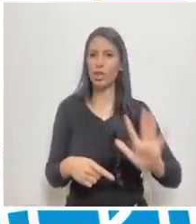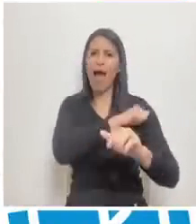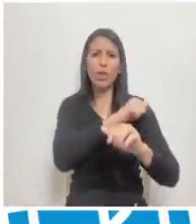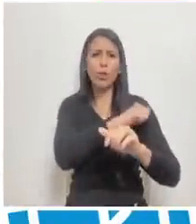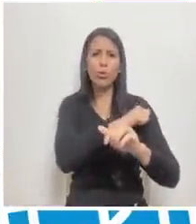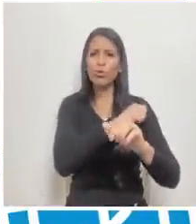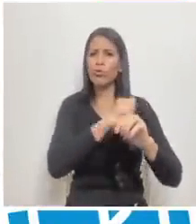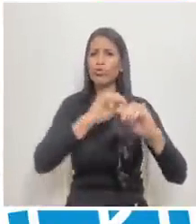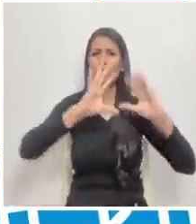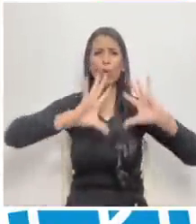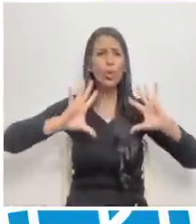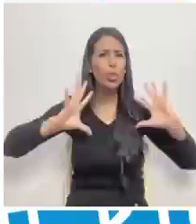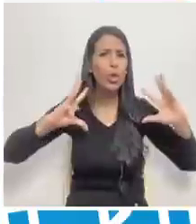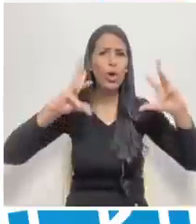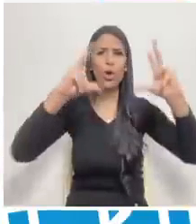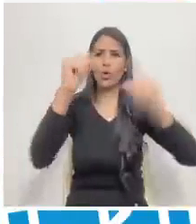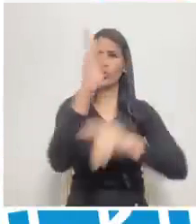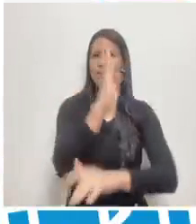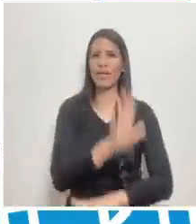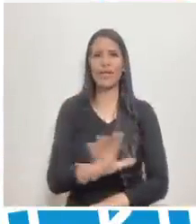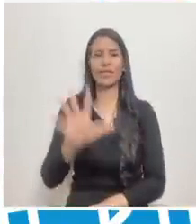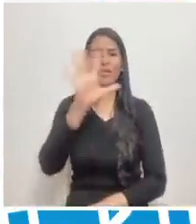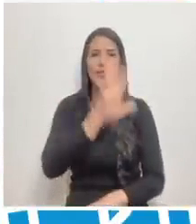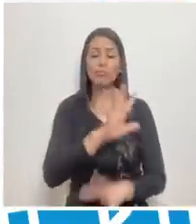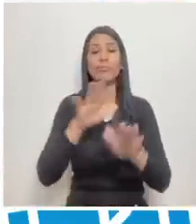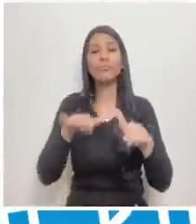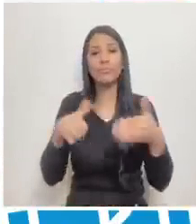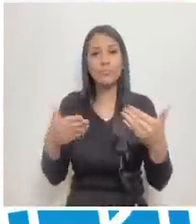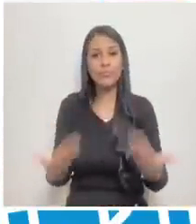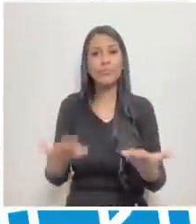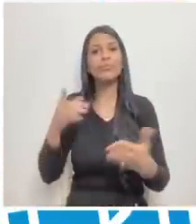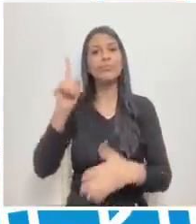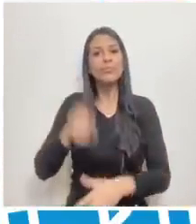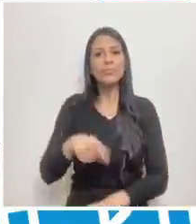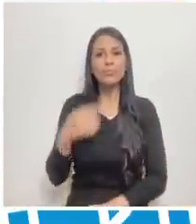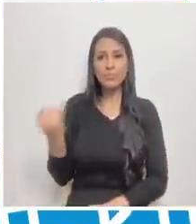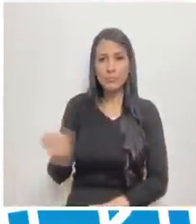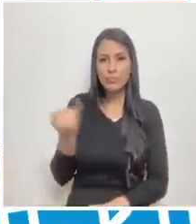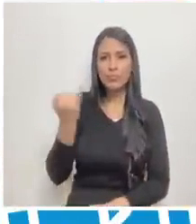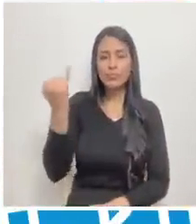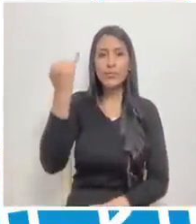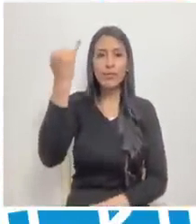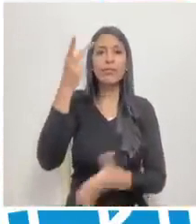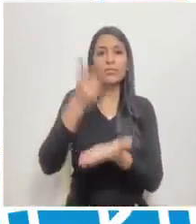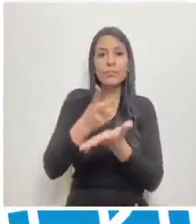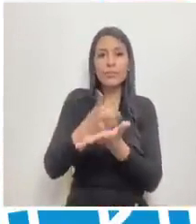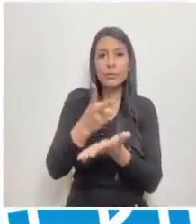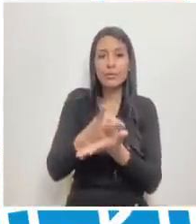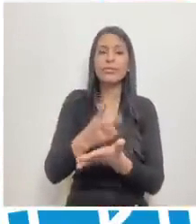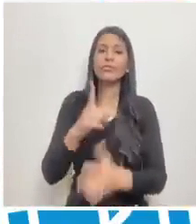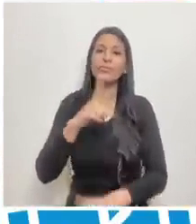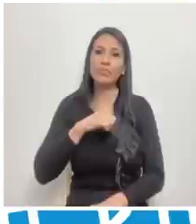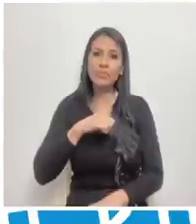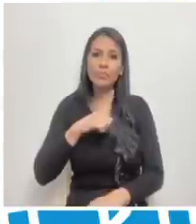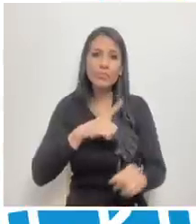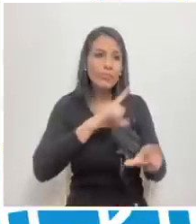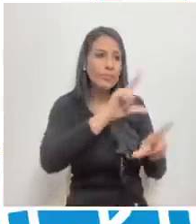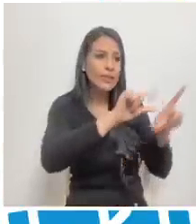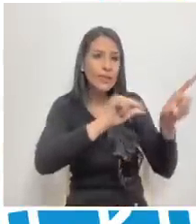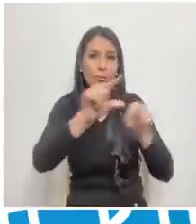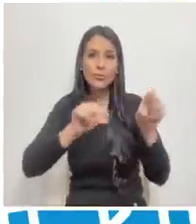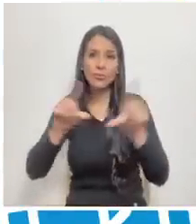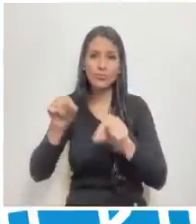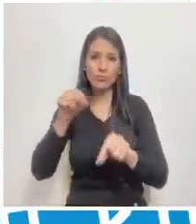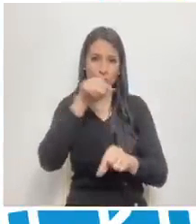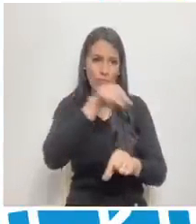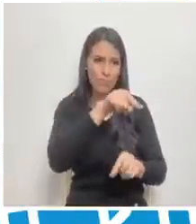sentido, né, é importante que, ao se contratar essas instituições que irão fazer parte desse consórcio, que